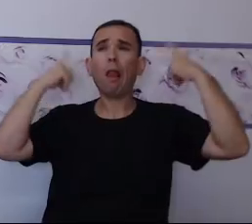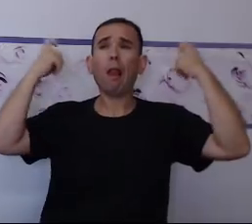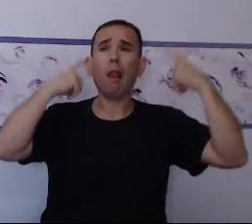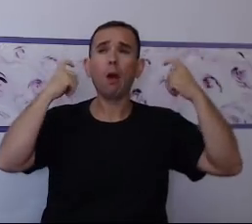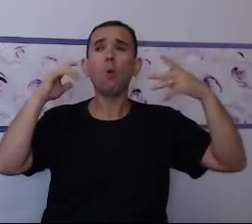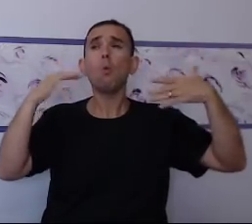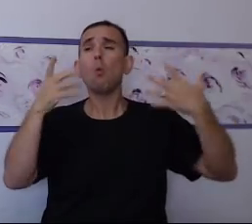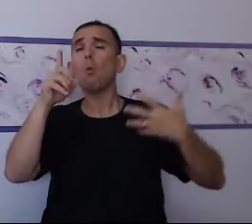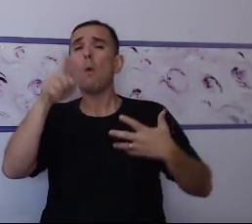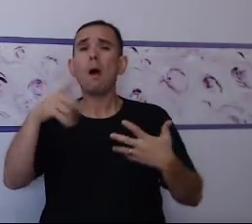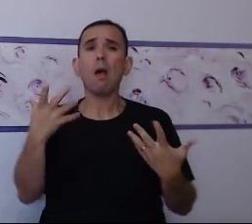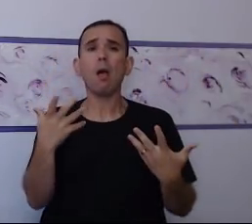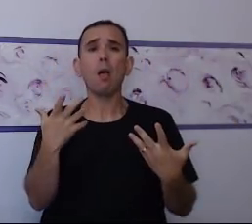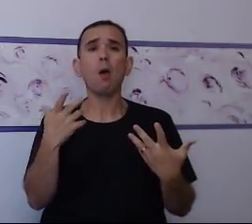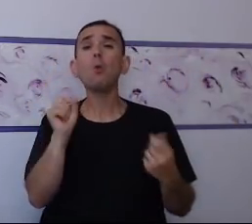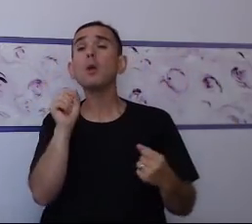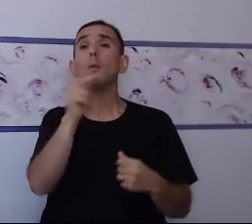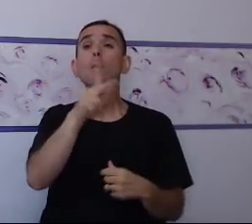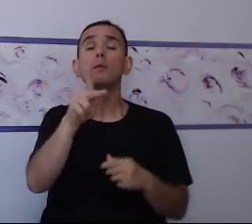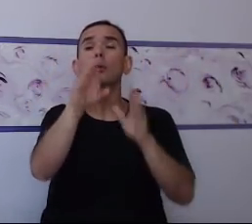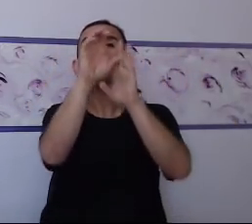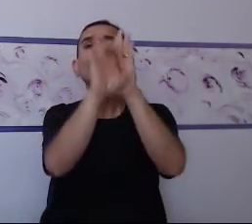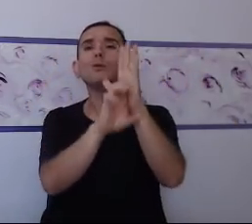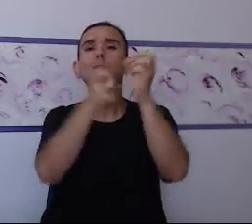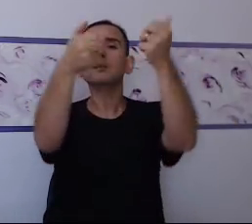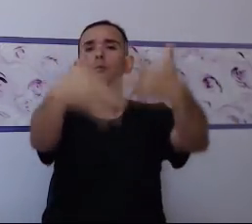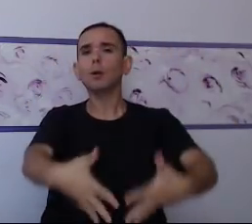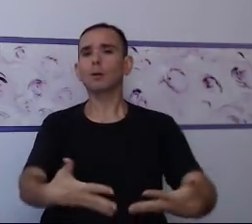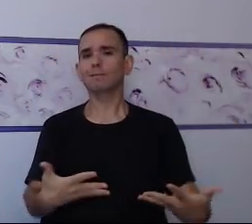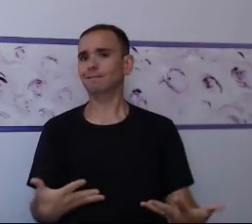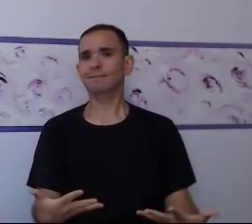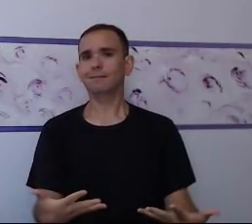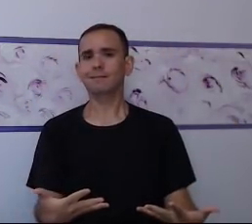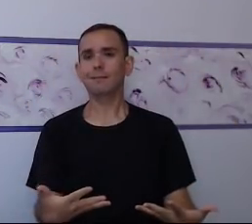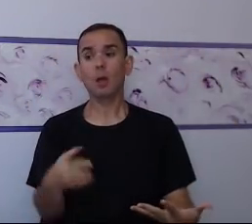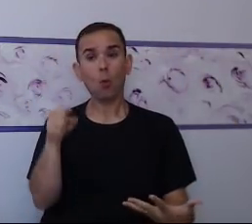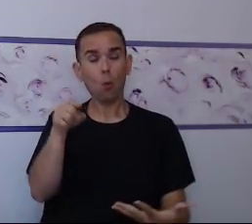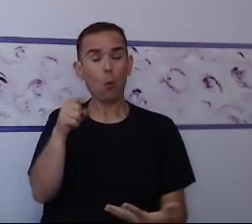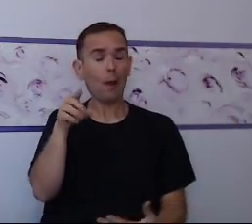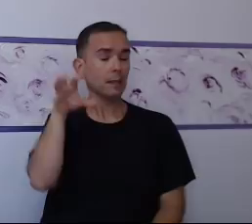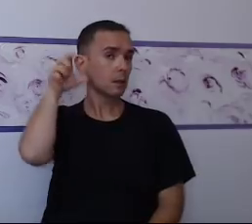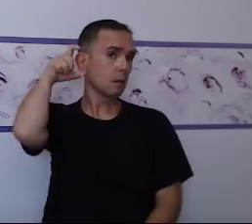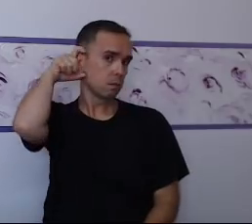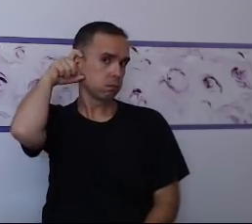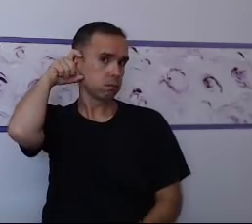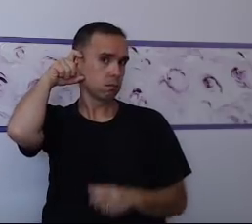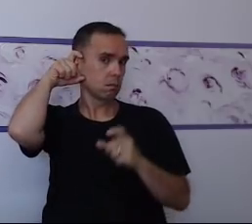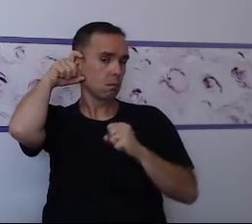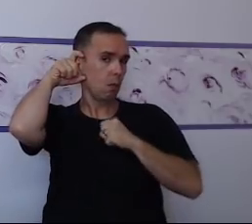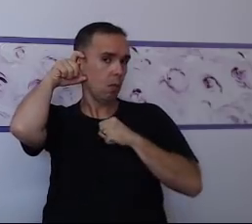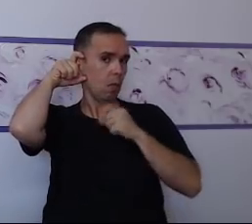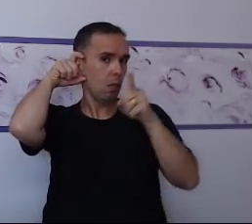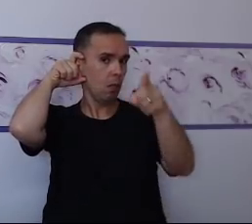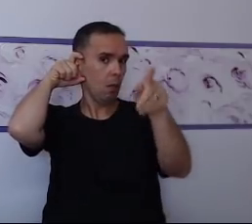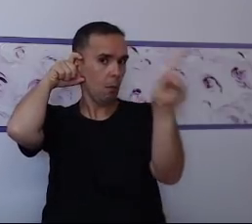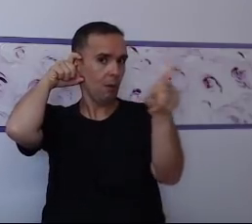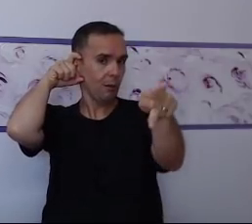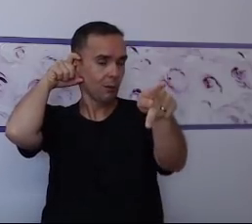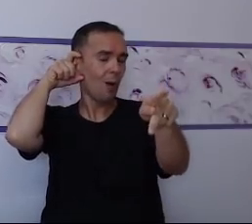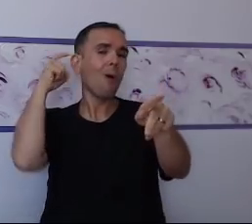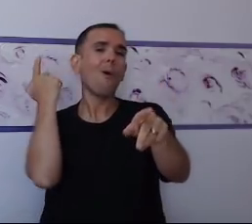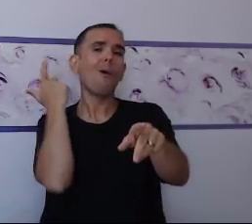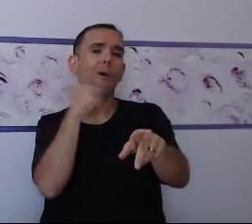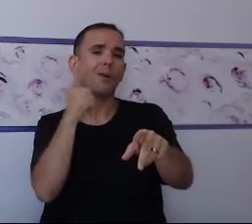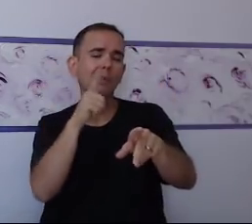qual é o conteúdo que o professor está querendo passar. E com esse FM, ele consegue ter acesso